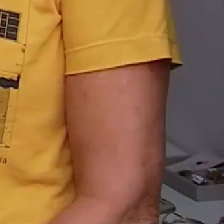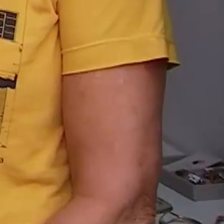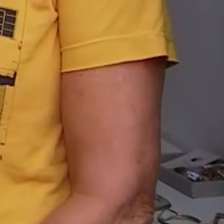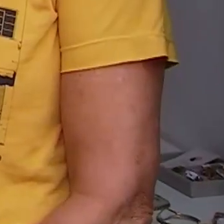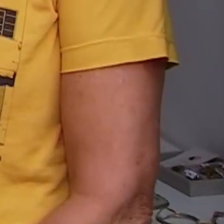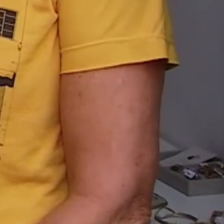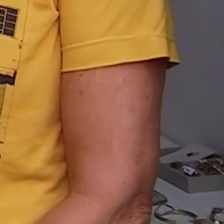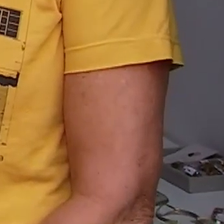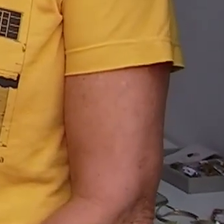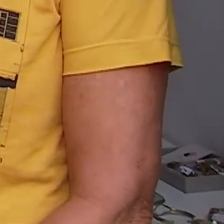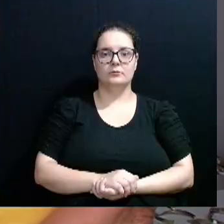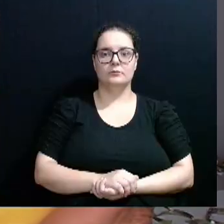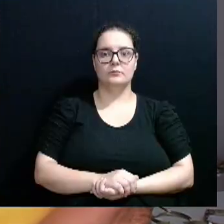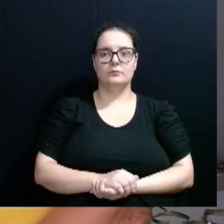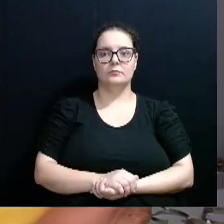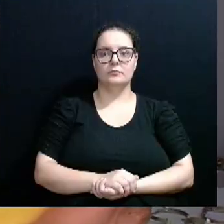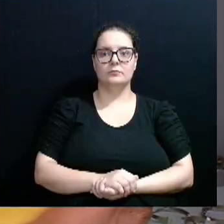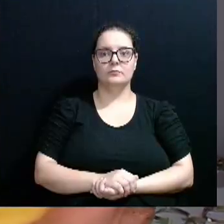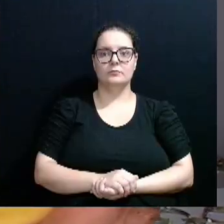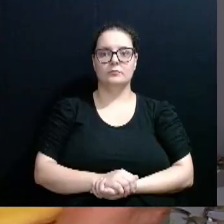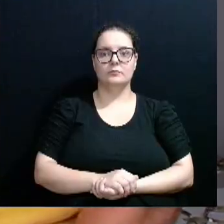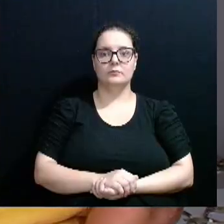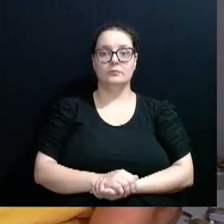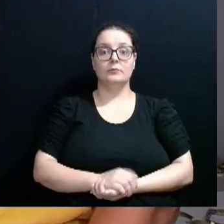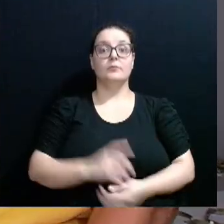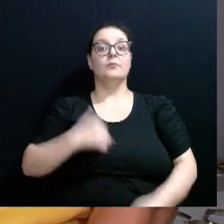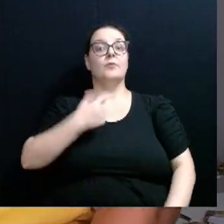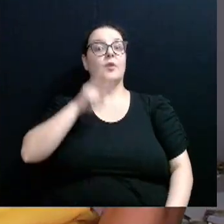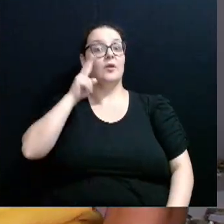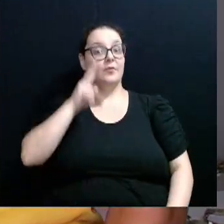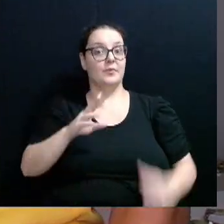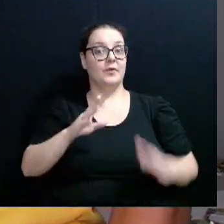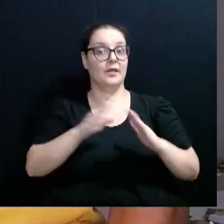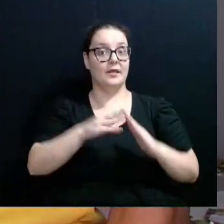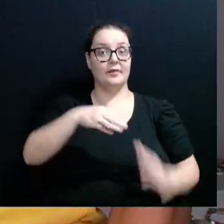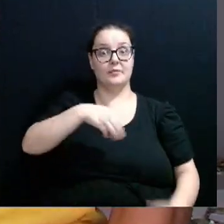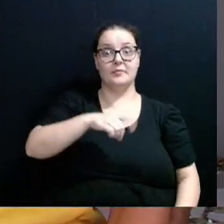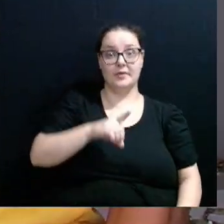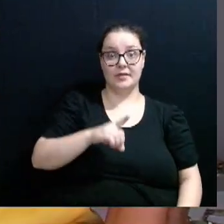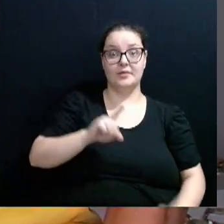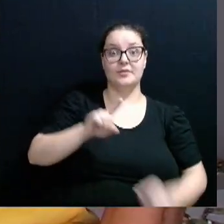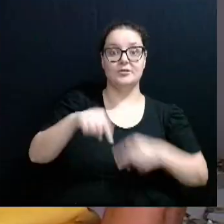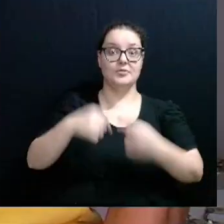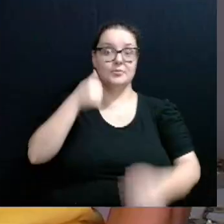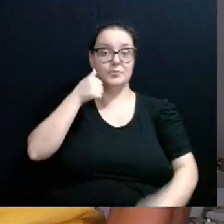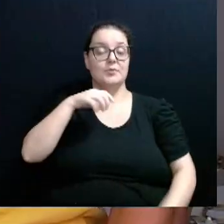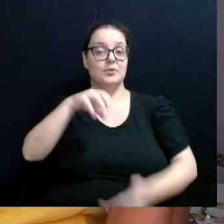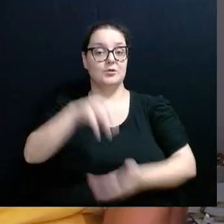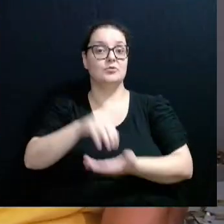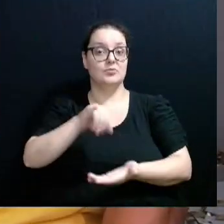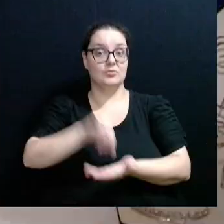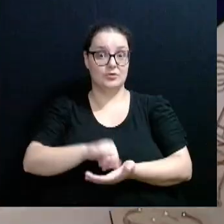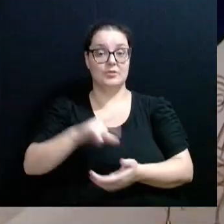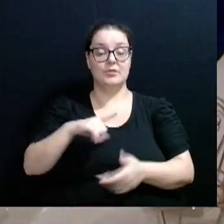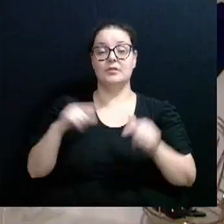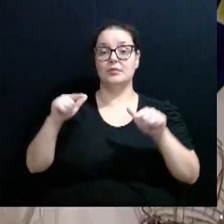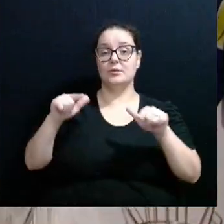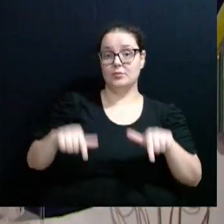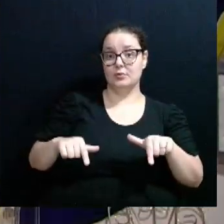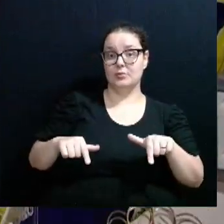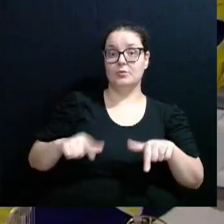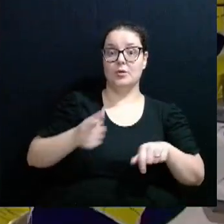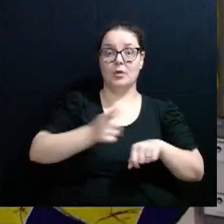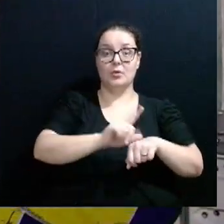A gente que viu aí a Casa da Med e de outras mulheres, aqui no centro também tem um espaço comercial, que é uma